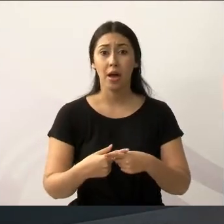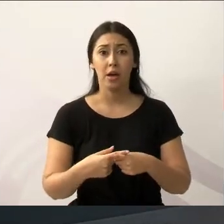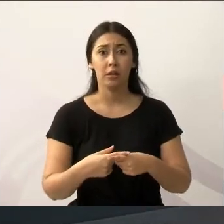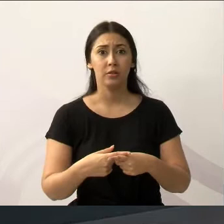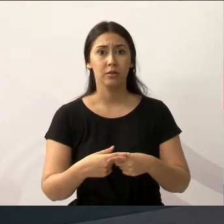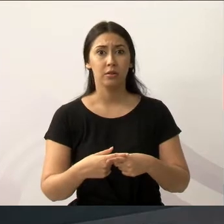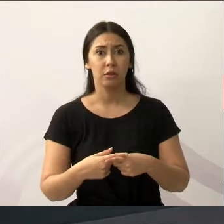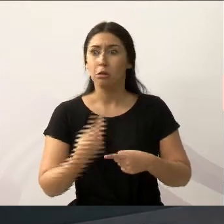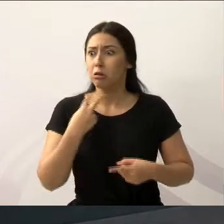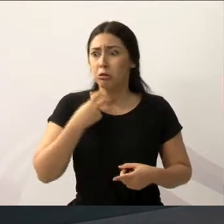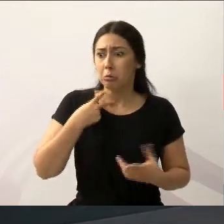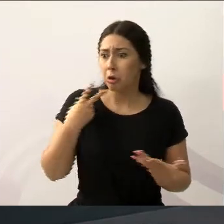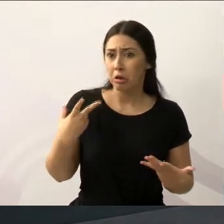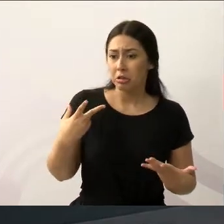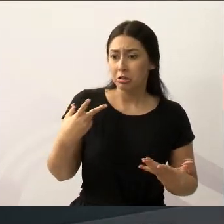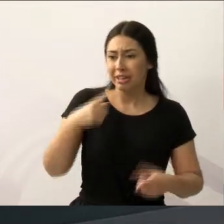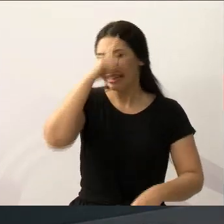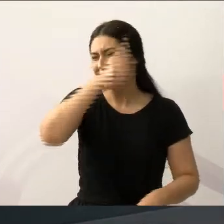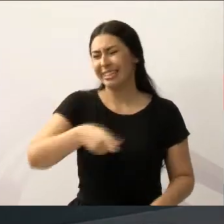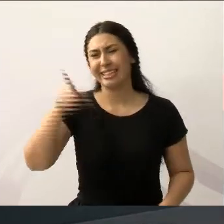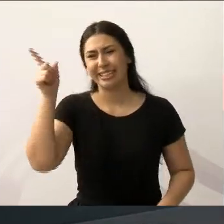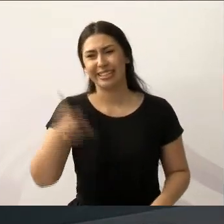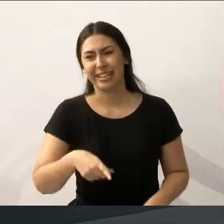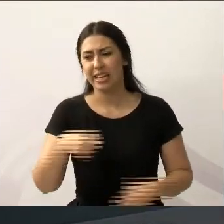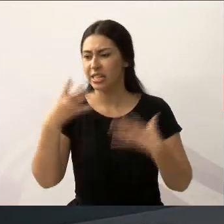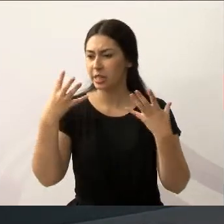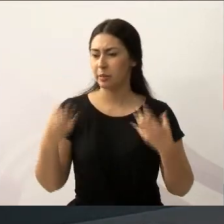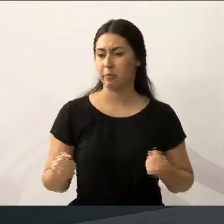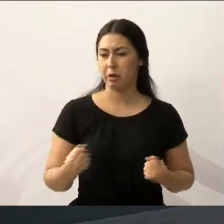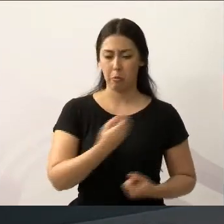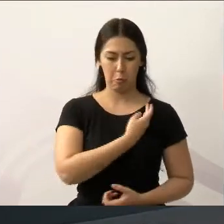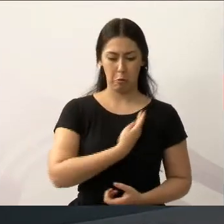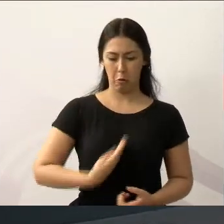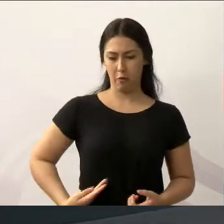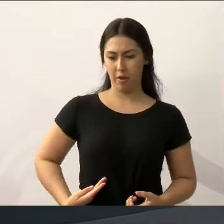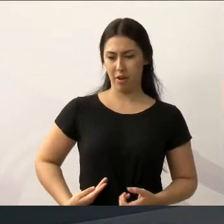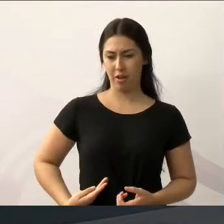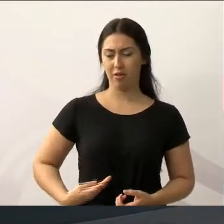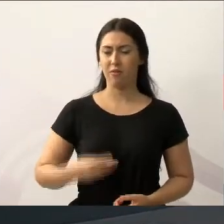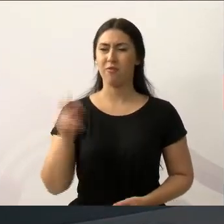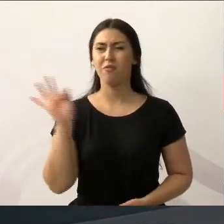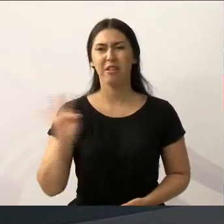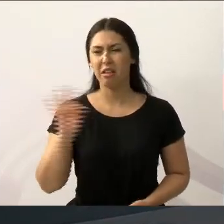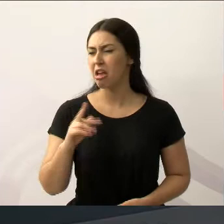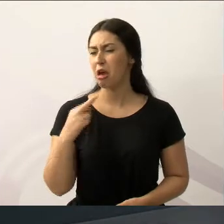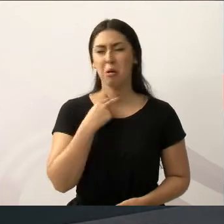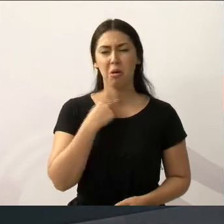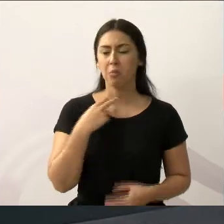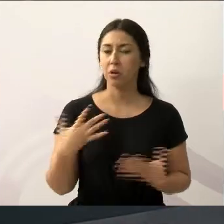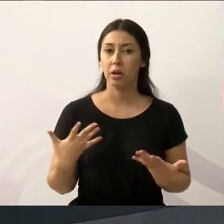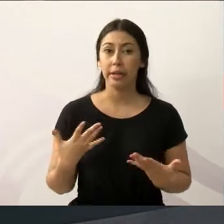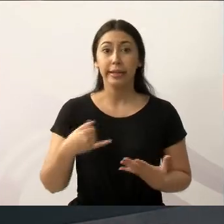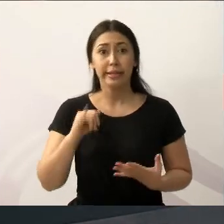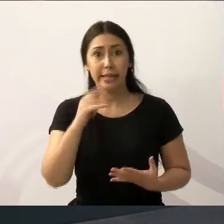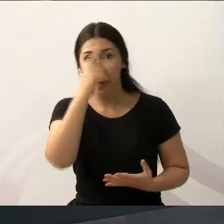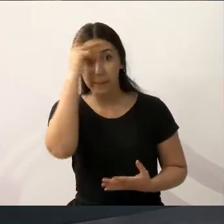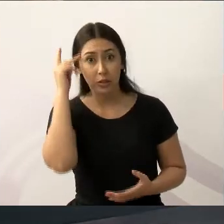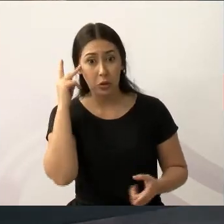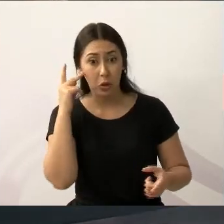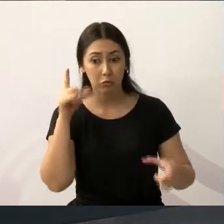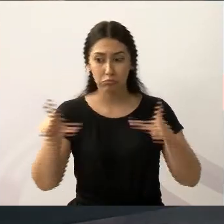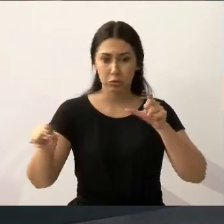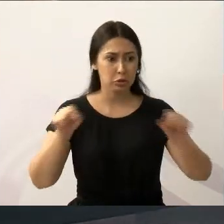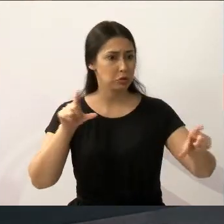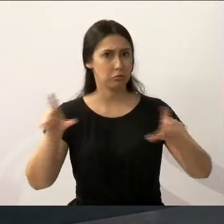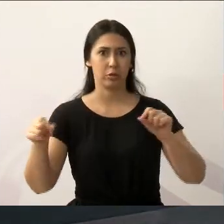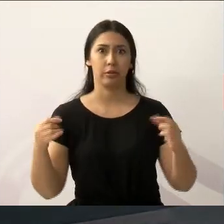impedir a pessoa de receber o benefício do governo federal. E aí, se ela vai ter que optar, obviamente que ela vai optar pelo benefício